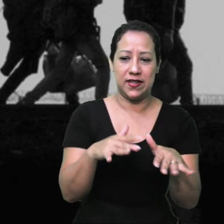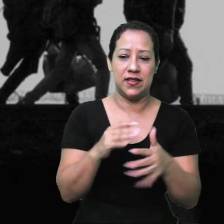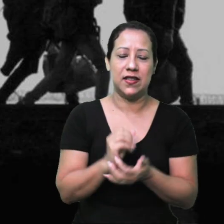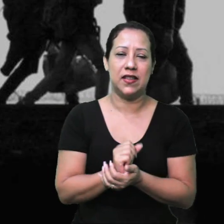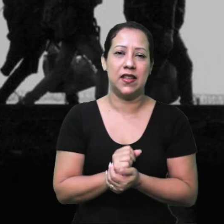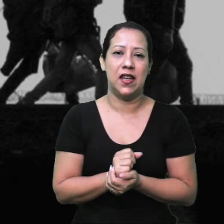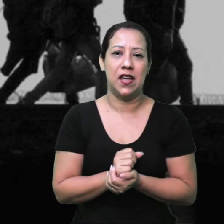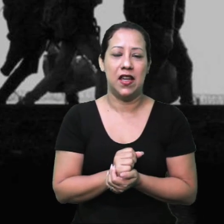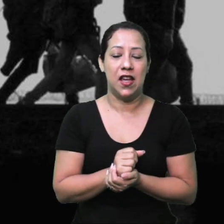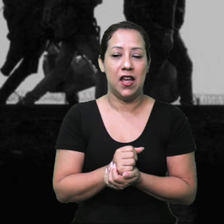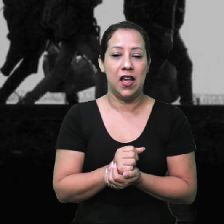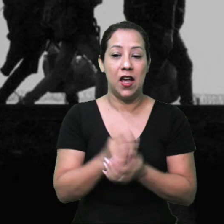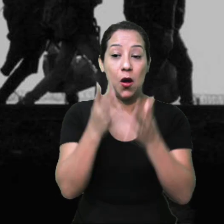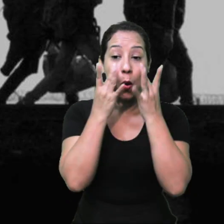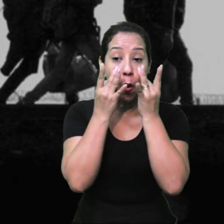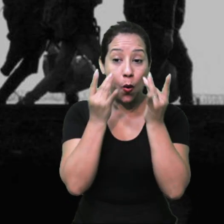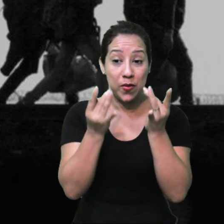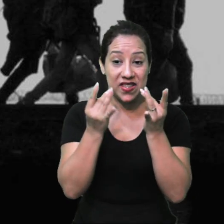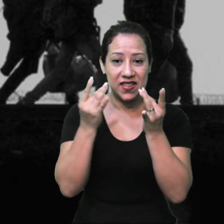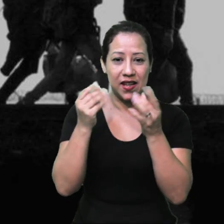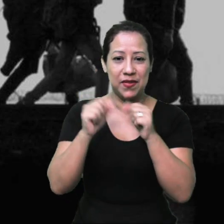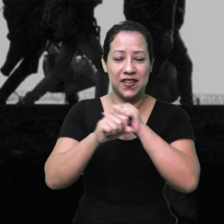Observa aqui na tela comigo.